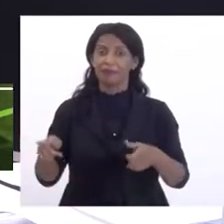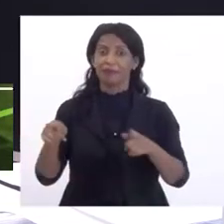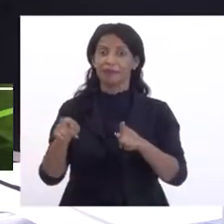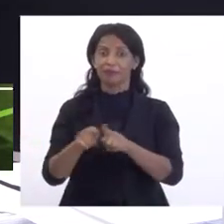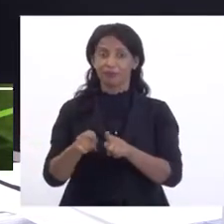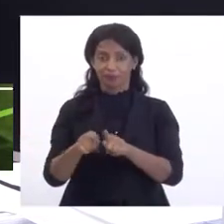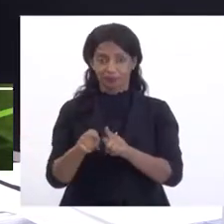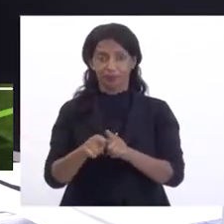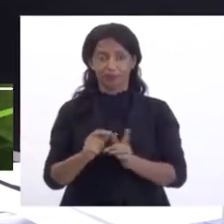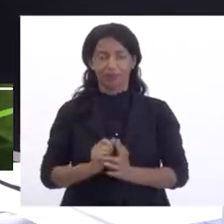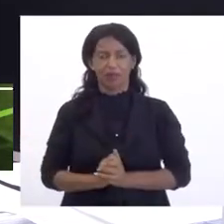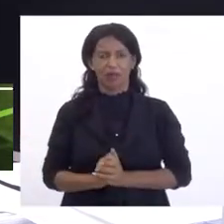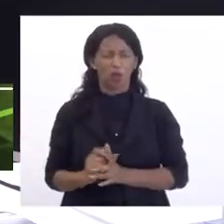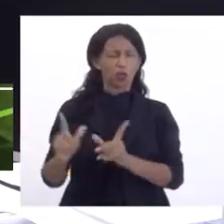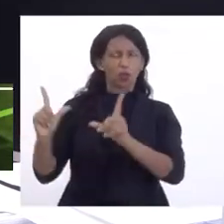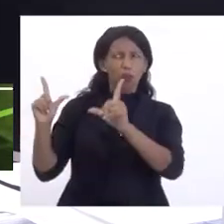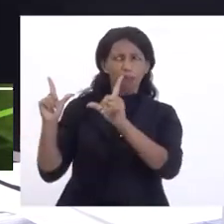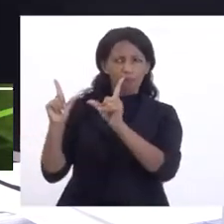mais,